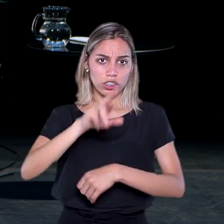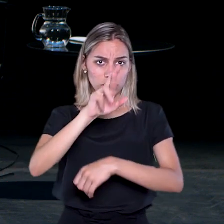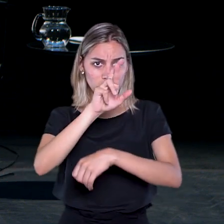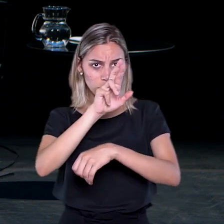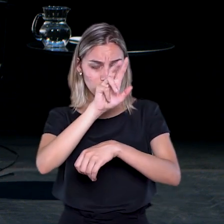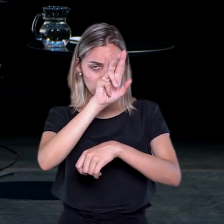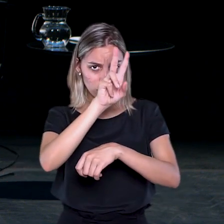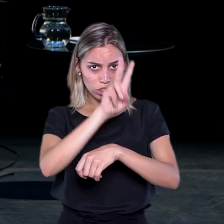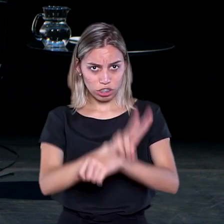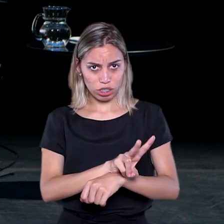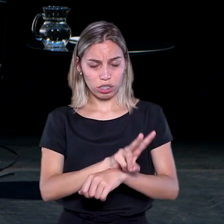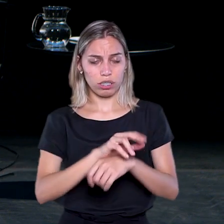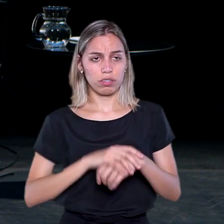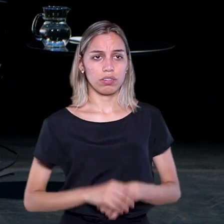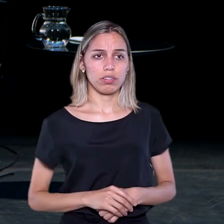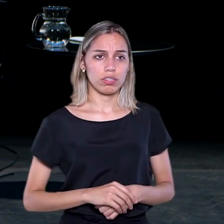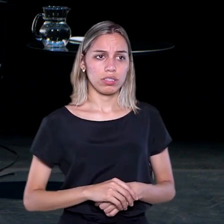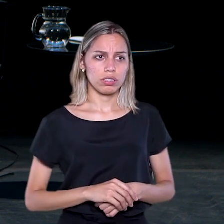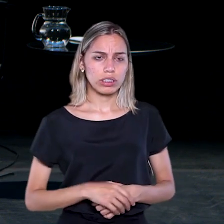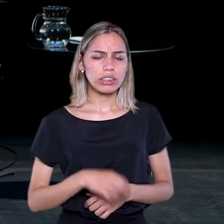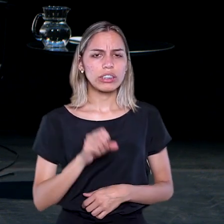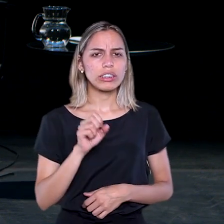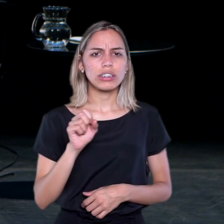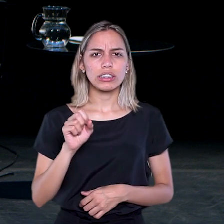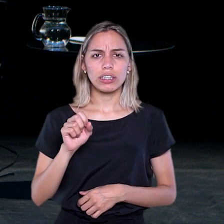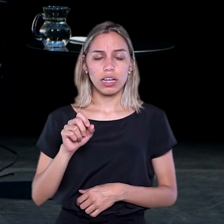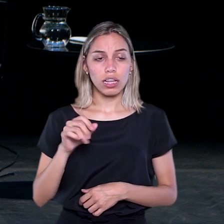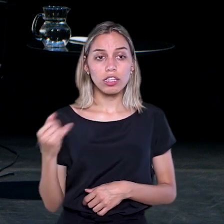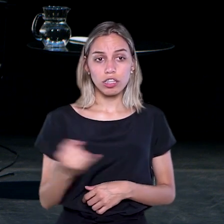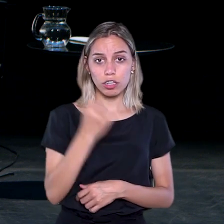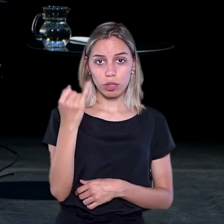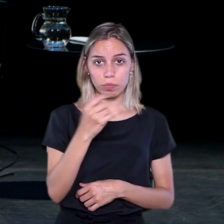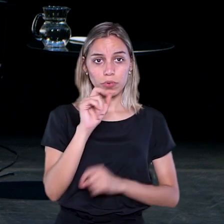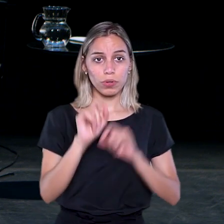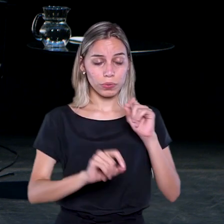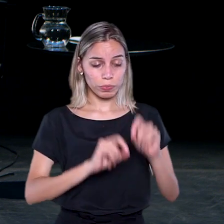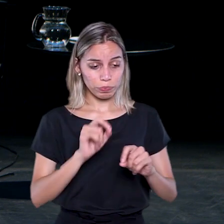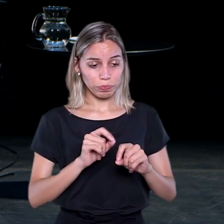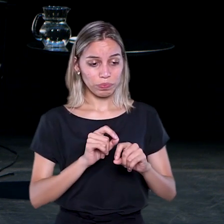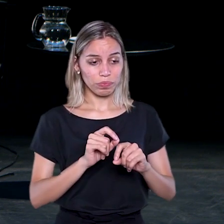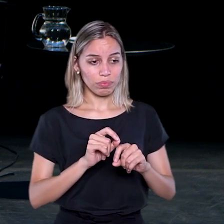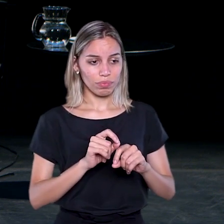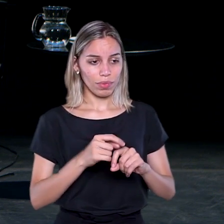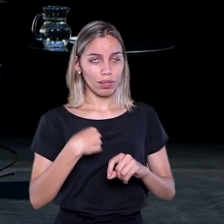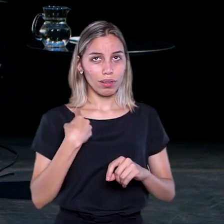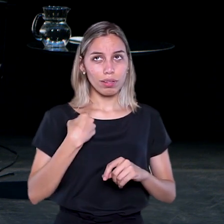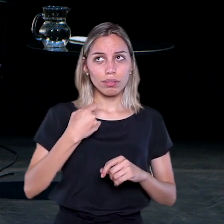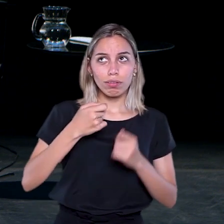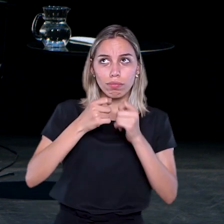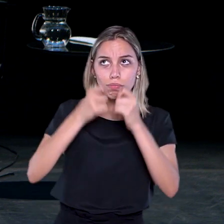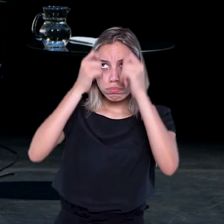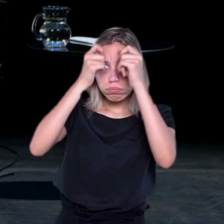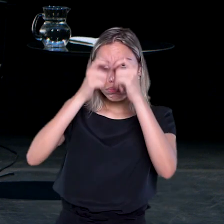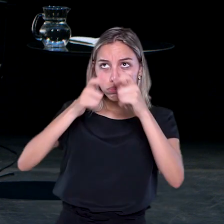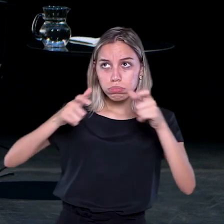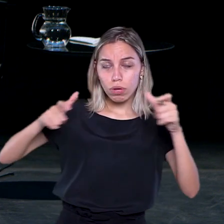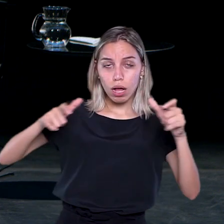essas pessoas. A ESG, né? Também. Exatamente. É muito importante, Afonso, que a gente pense na amplitude